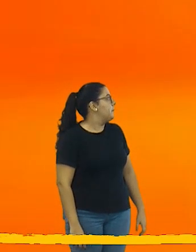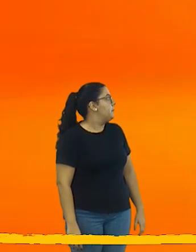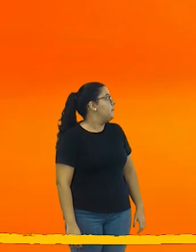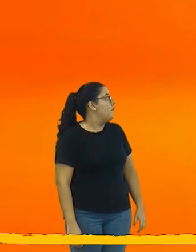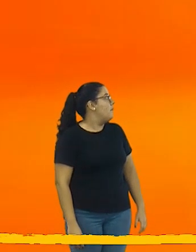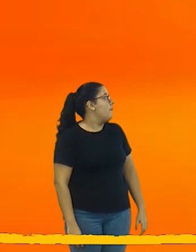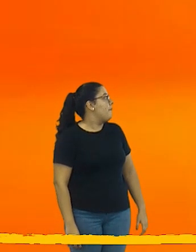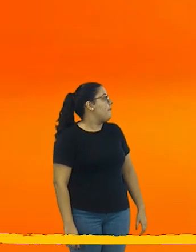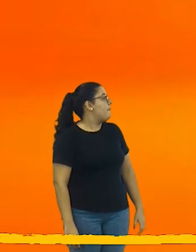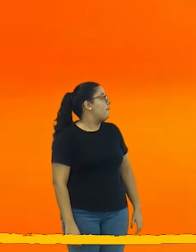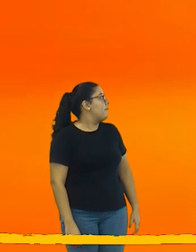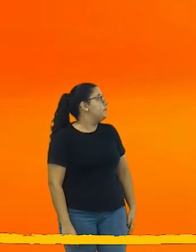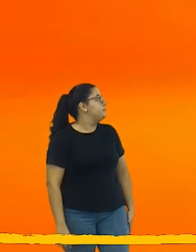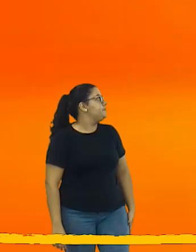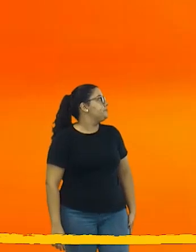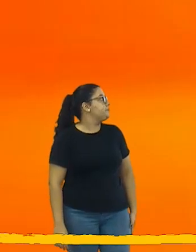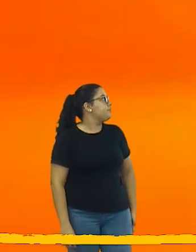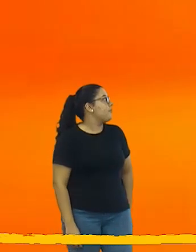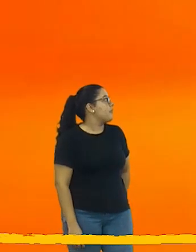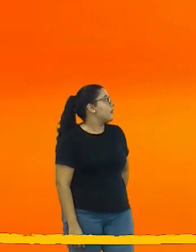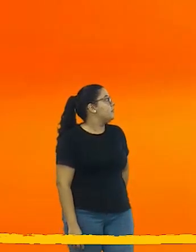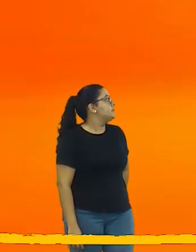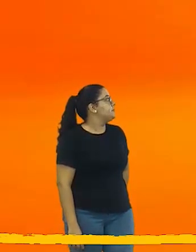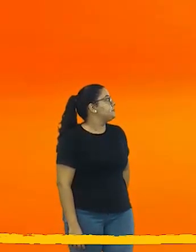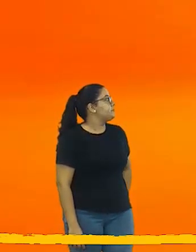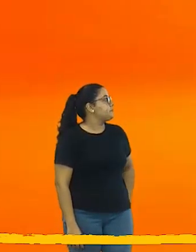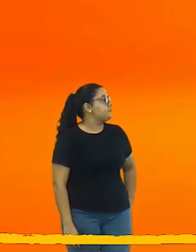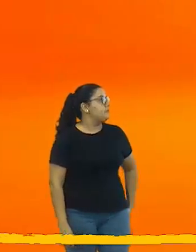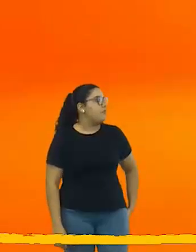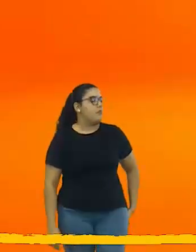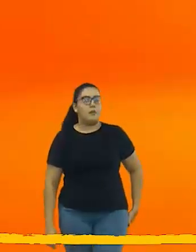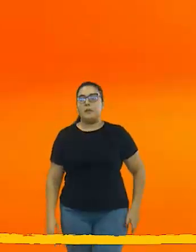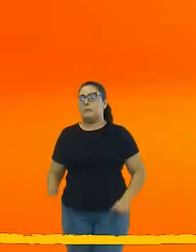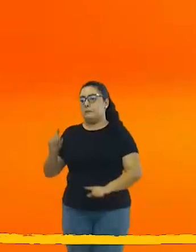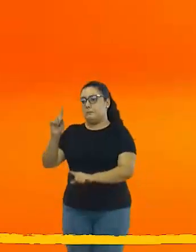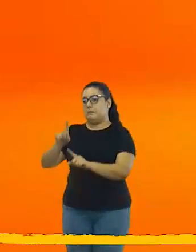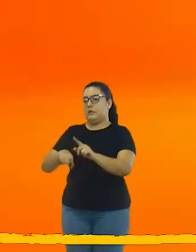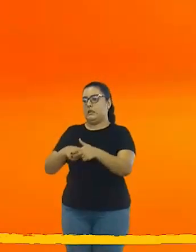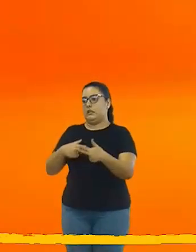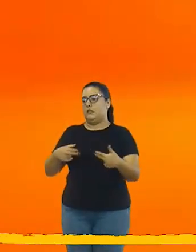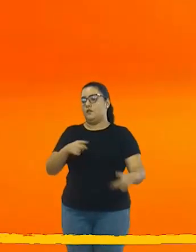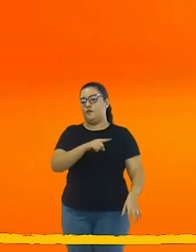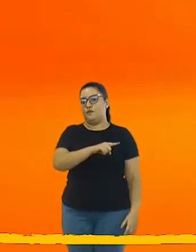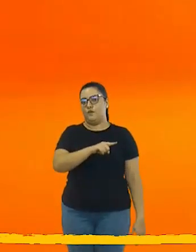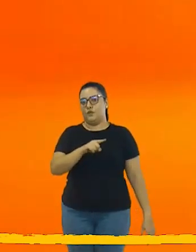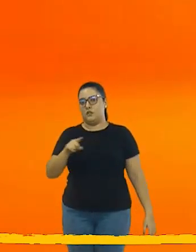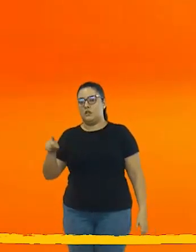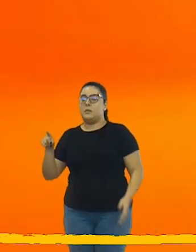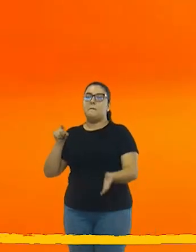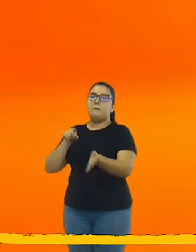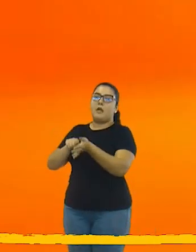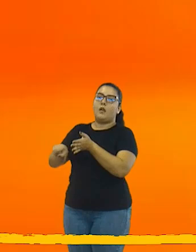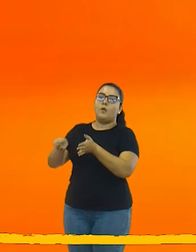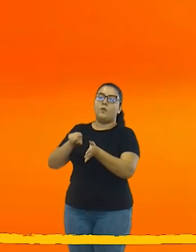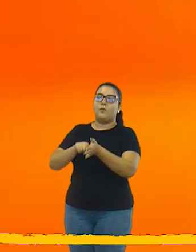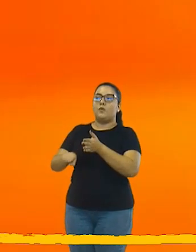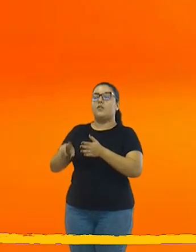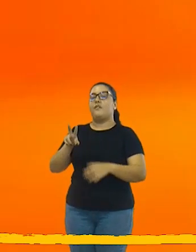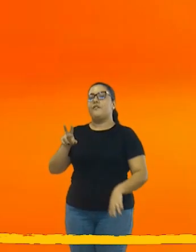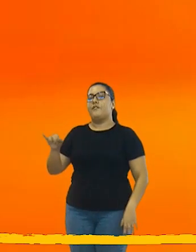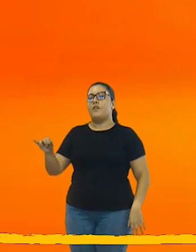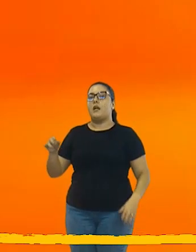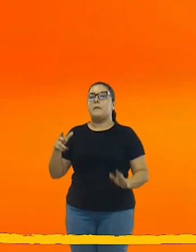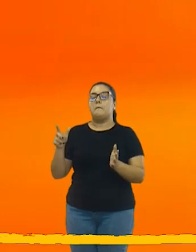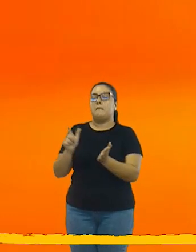a gente pode seguir um pouquinho mais para frente. Galera, no material de vocês, as questões, elas estão